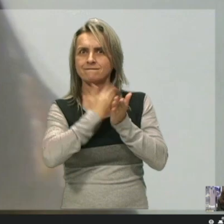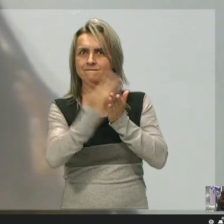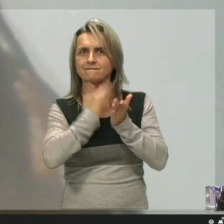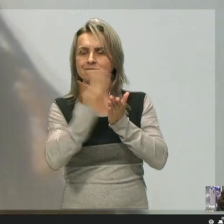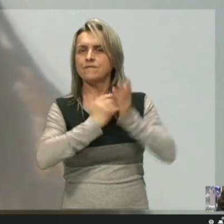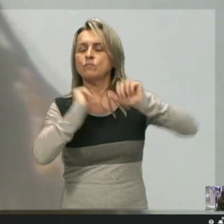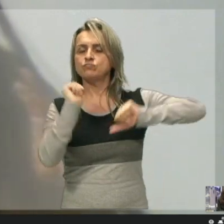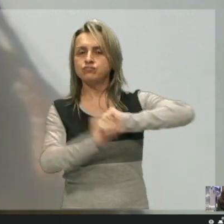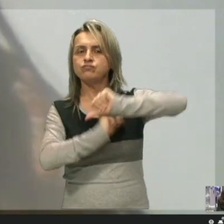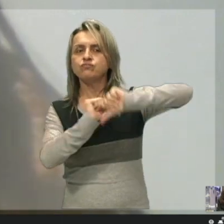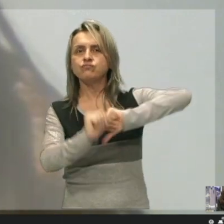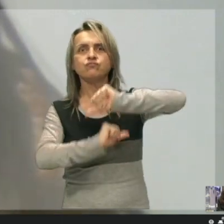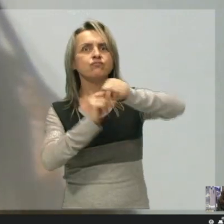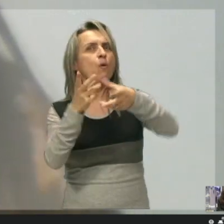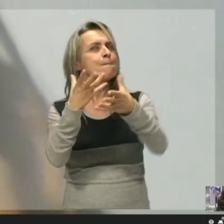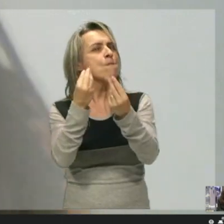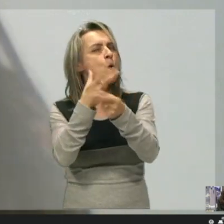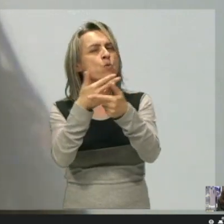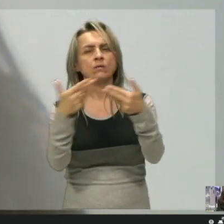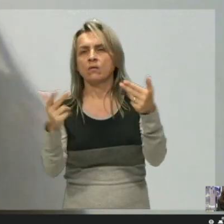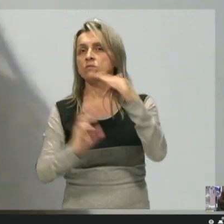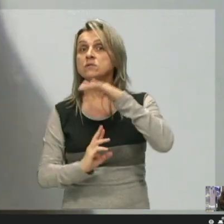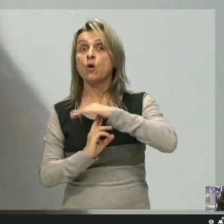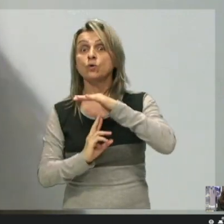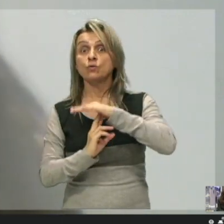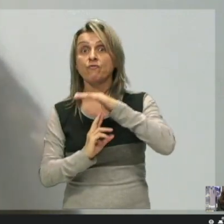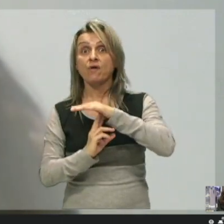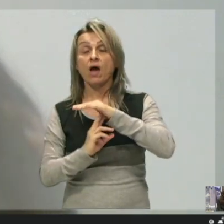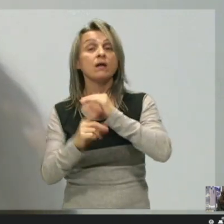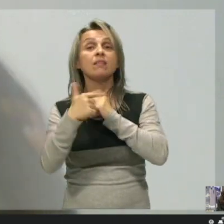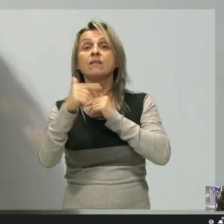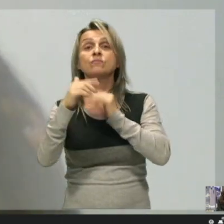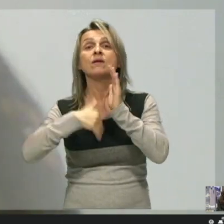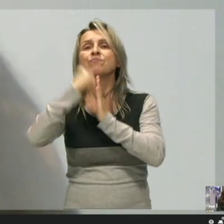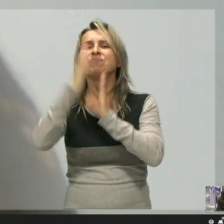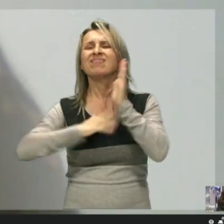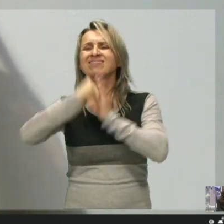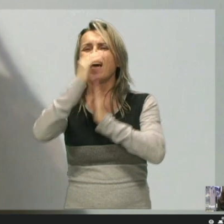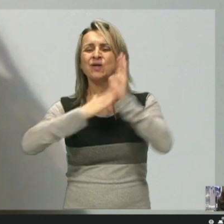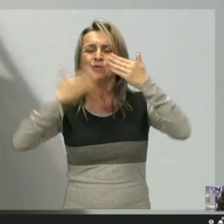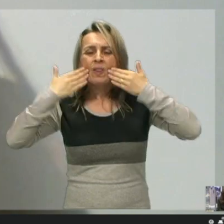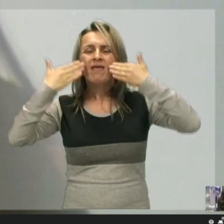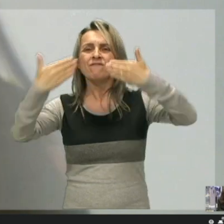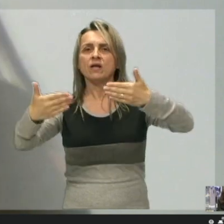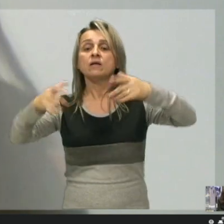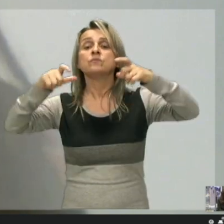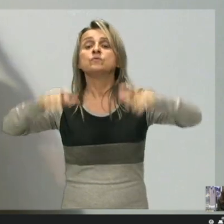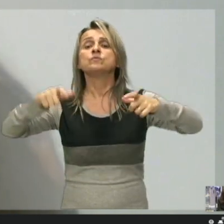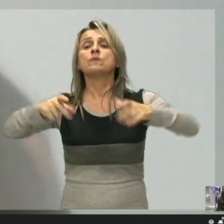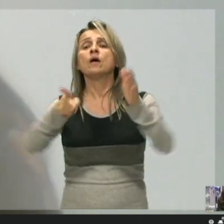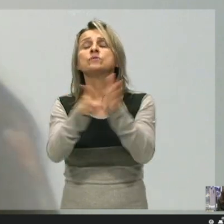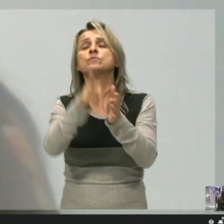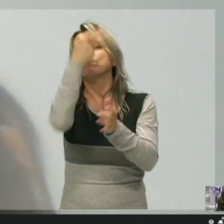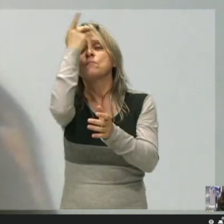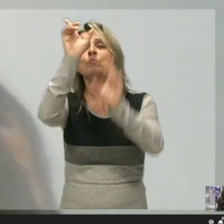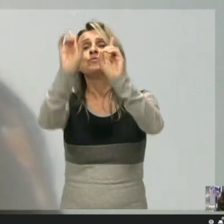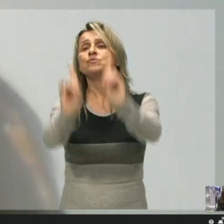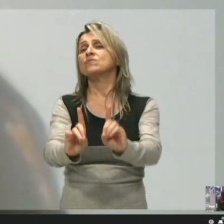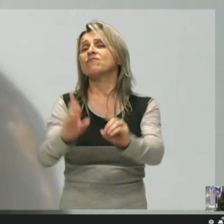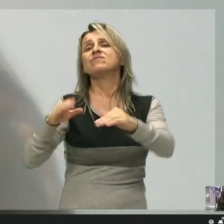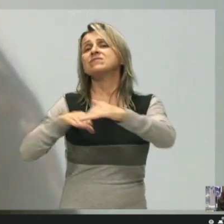alterações. E são coisas básicas, a rodoviária ela não tem pintado na frente ali um espaço para a pessoa com deficiência estacionar seu